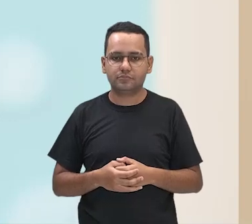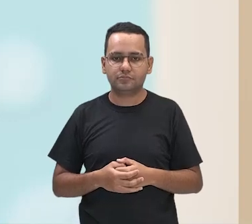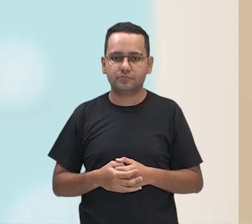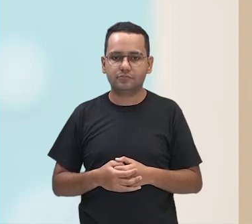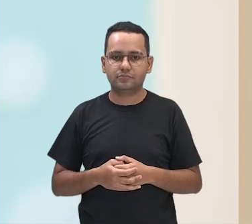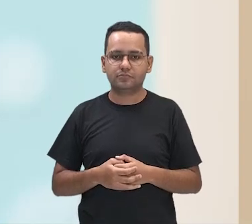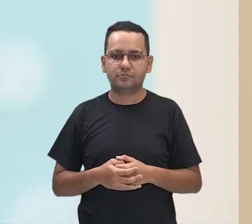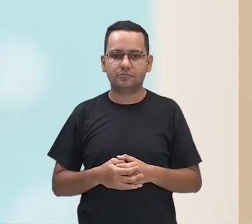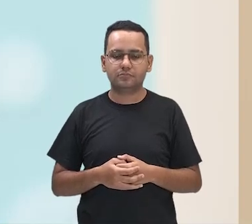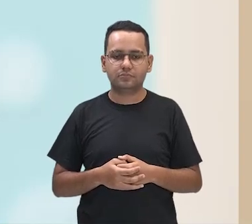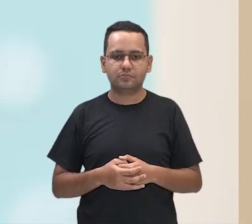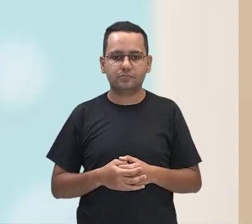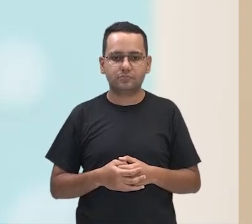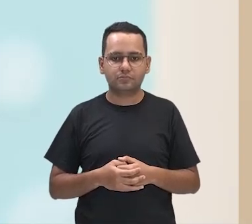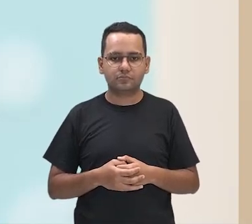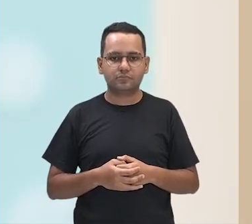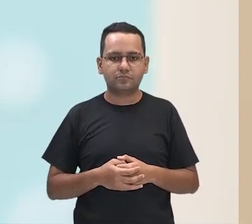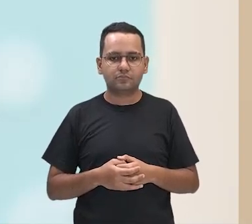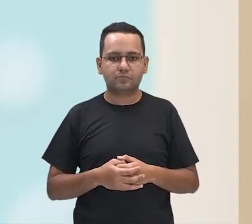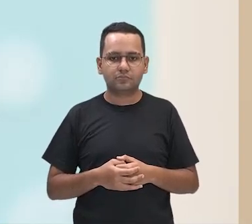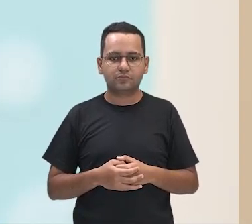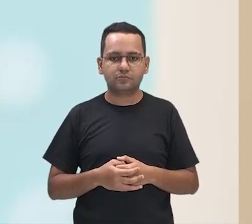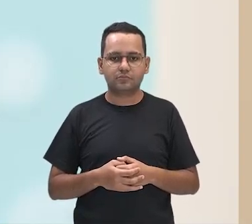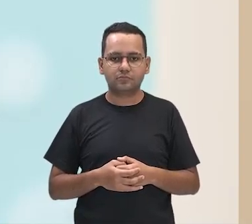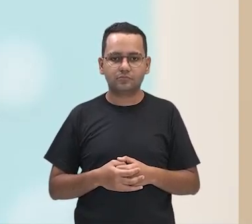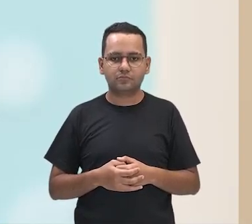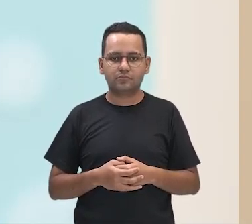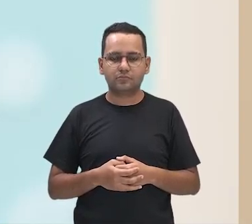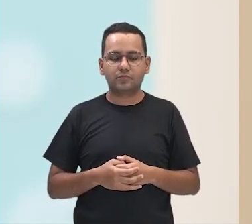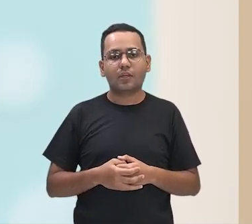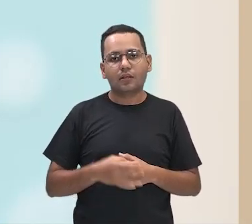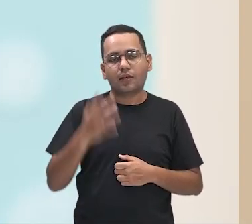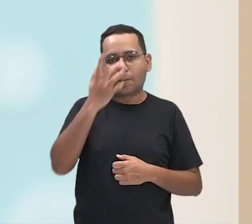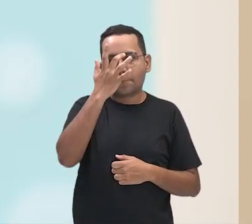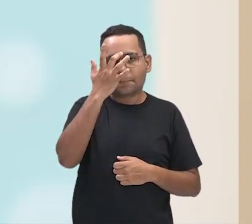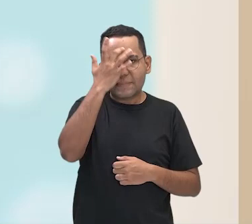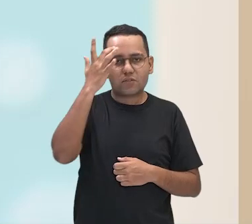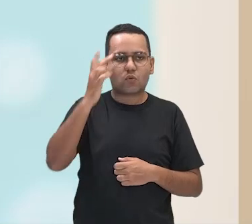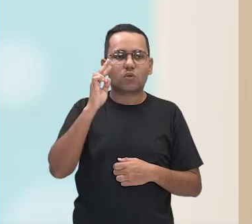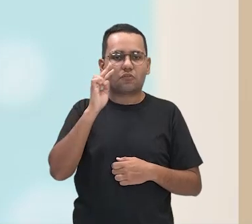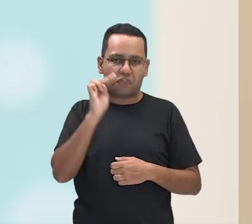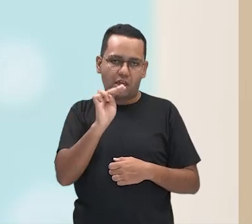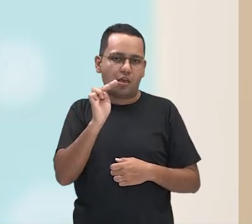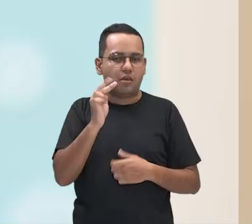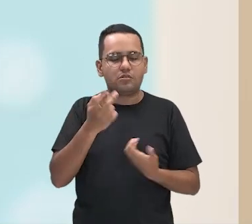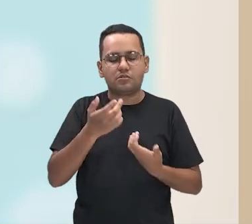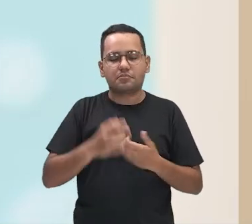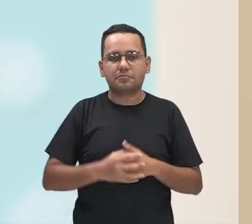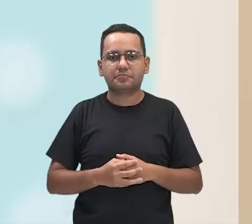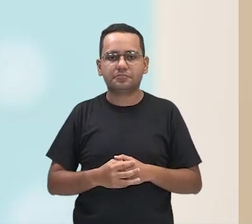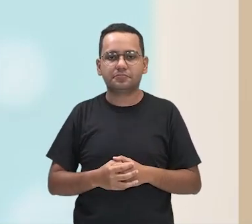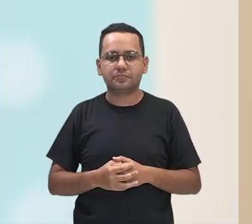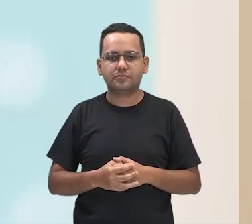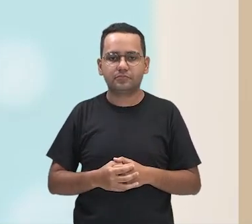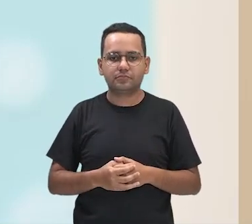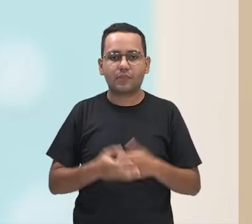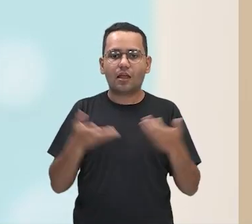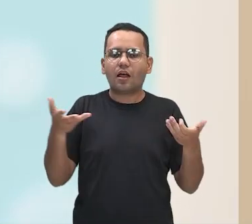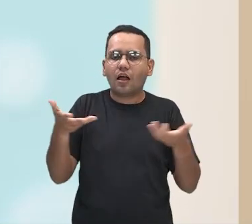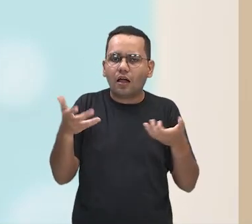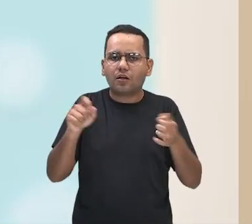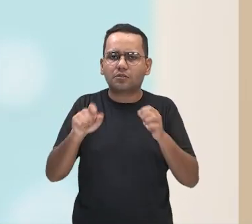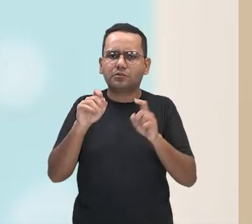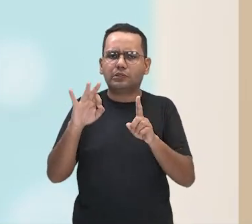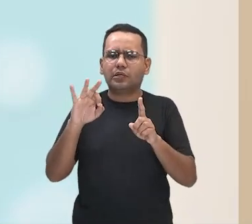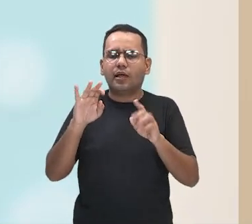pessoas permitem que outros assistam. Então, agora a gente vai falar da tecnologia para se fazer arte.